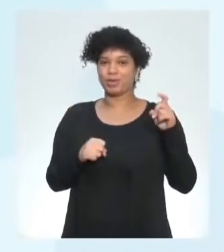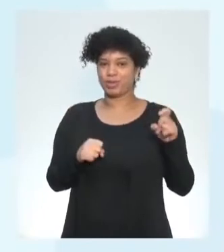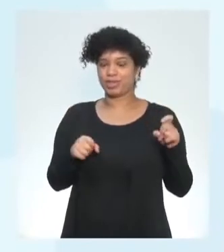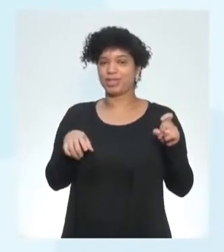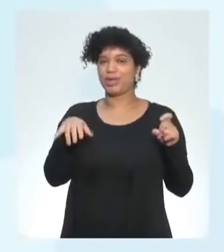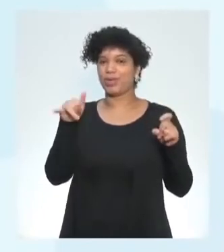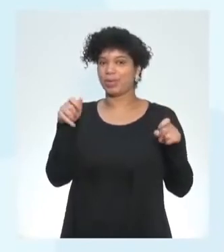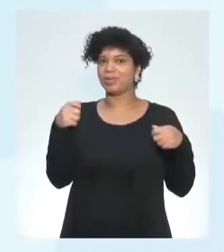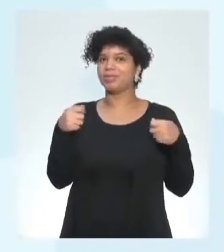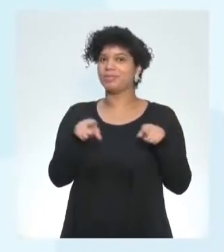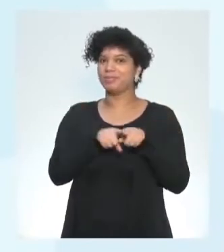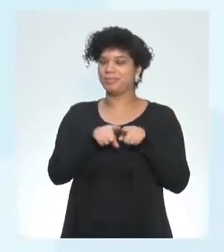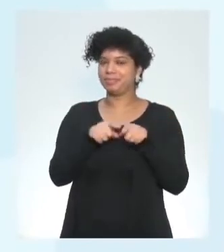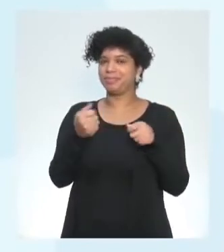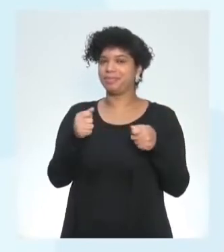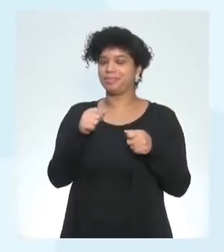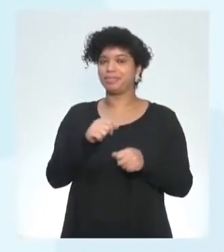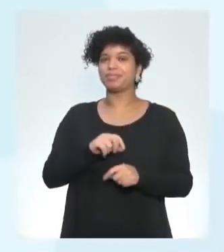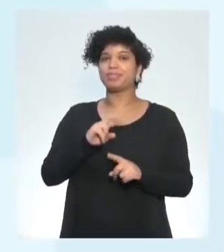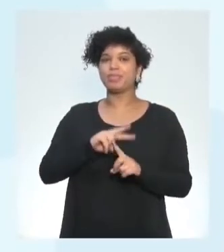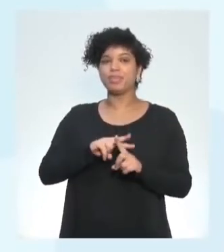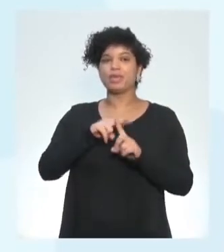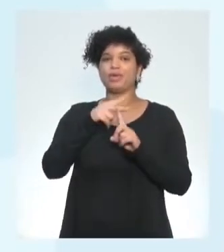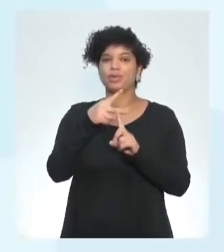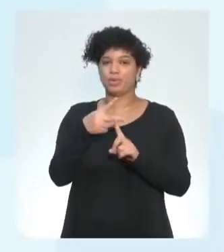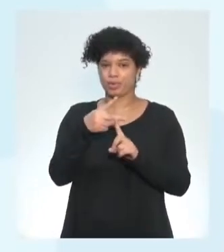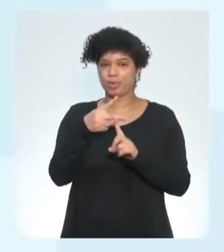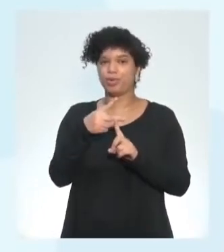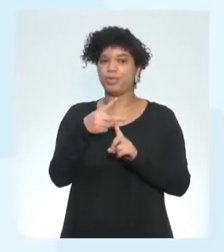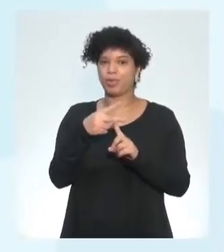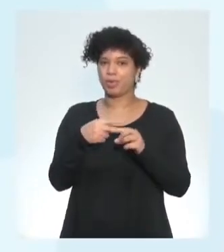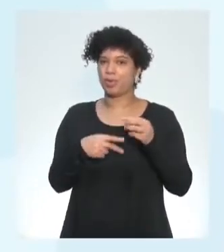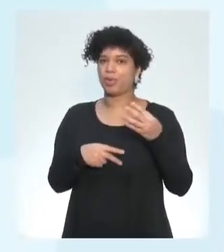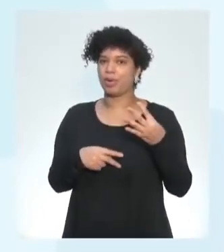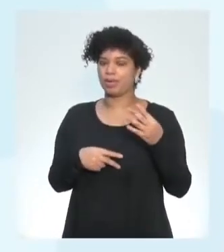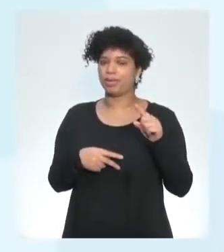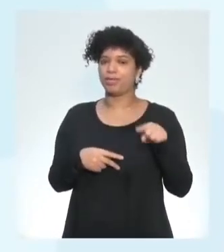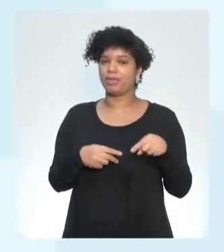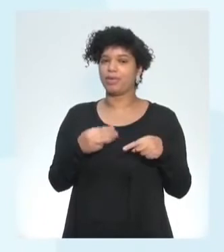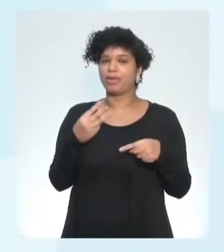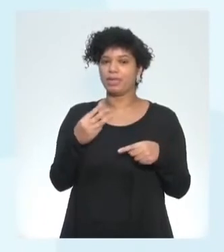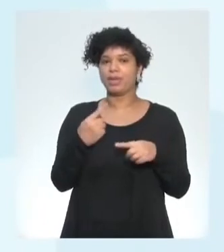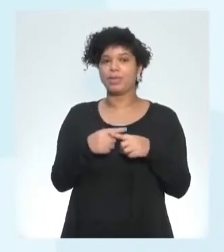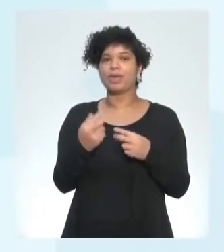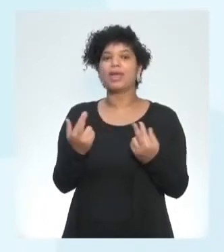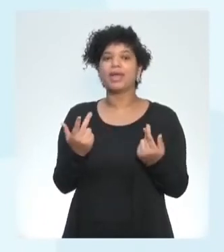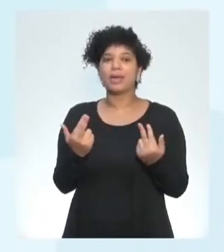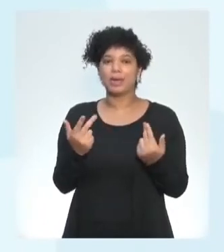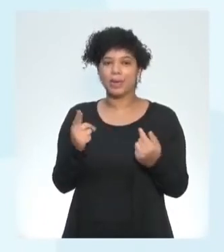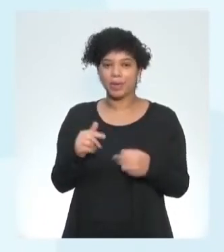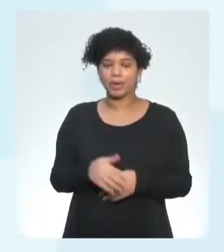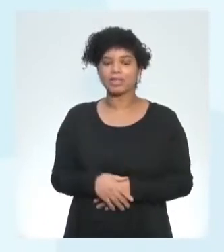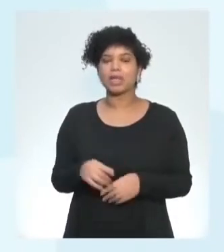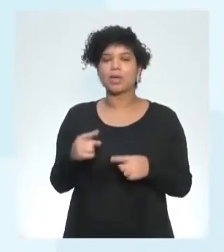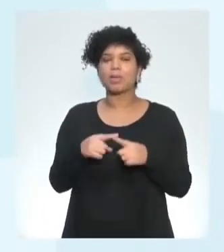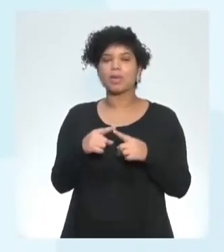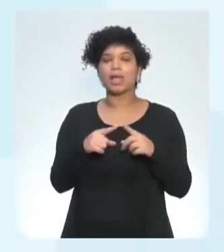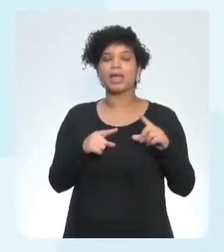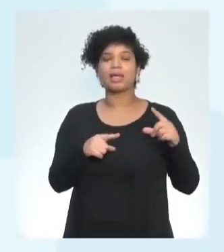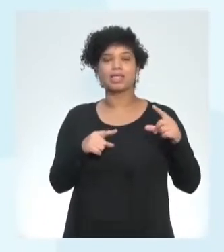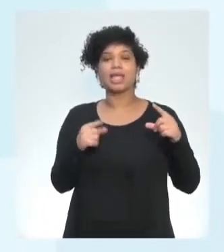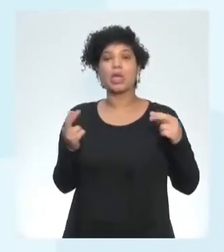ser o dobro também do 4,3, já que eles são iguais aí, né? Esse triângulo é chamado de